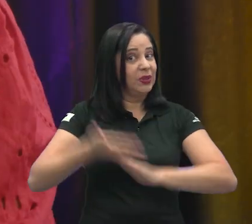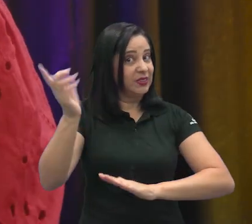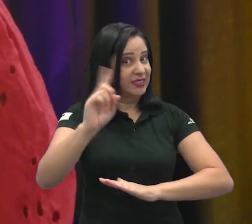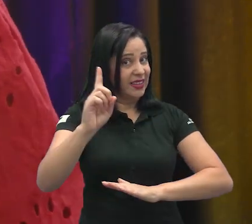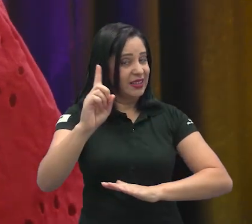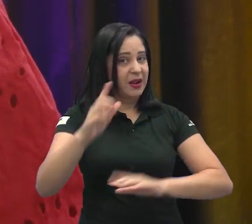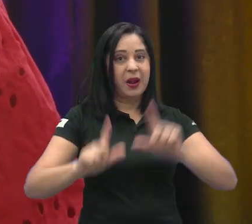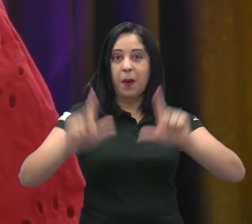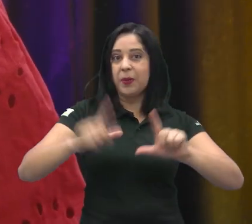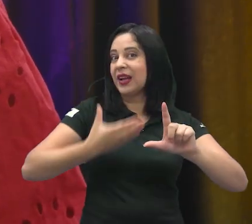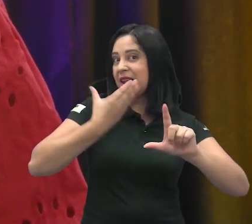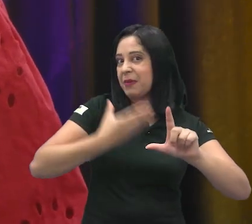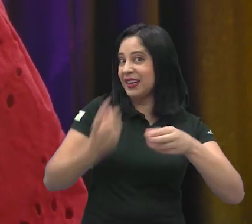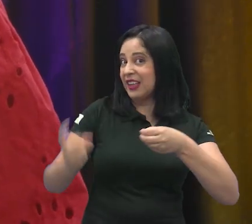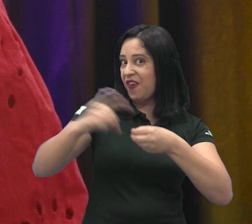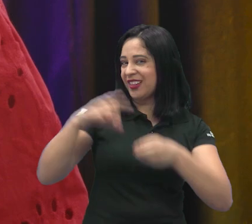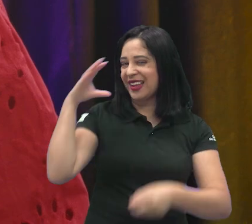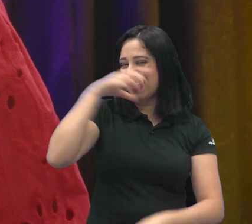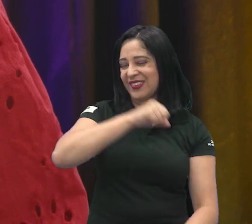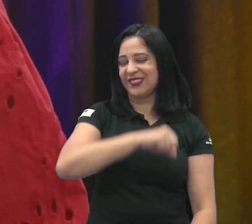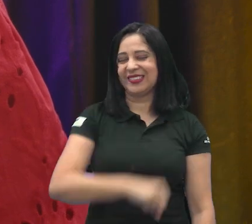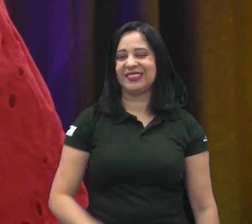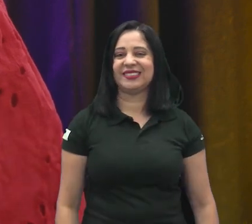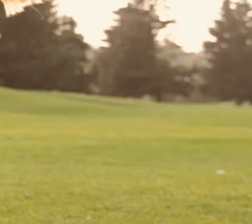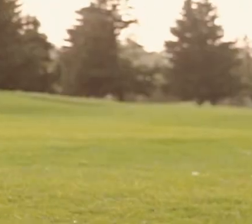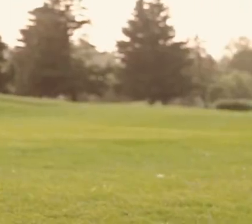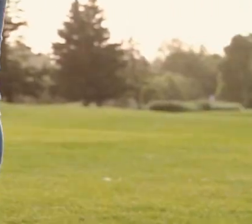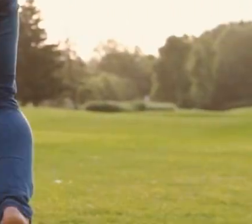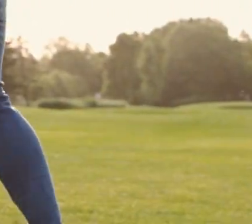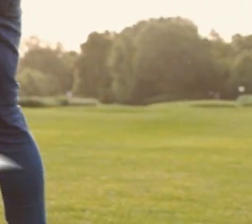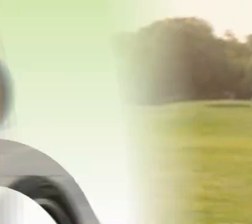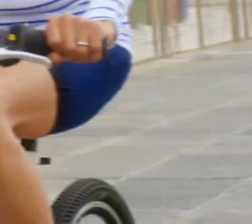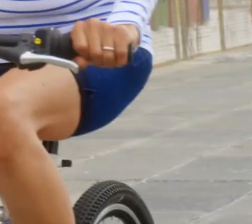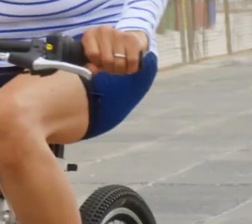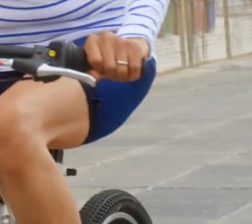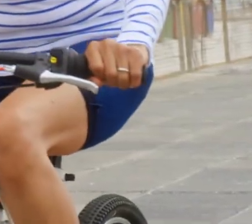daí, que o especial de Natal volta já já.